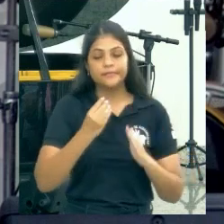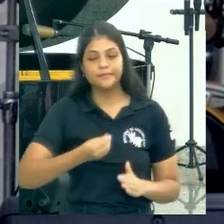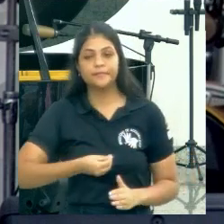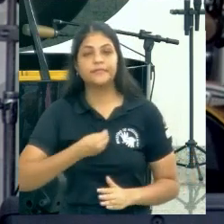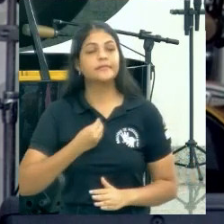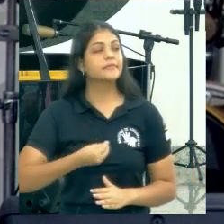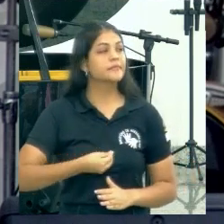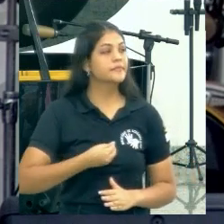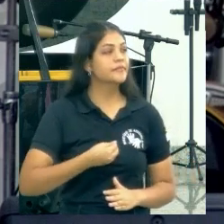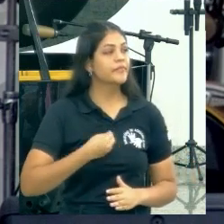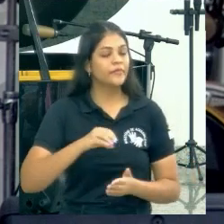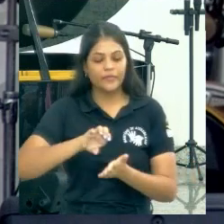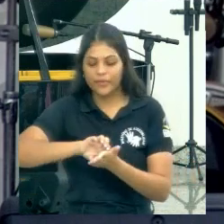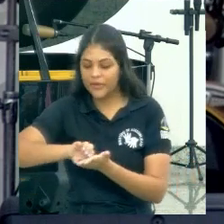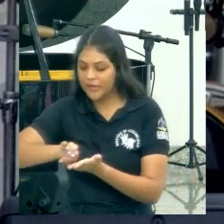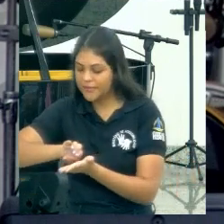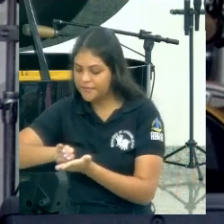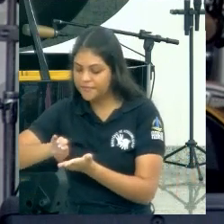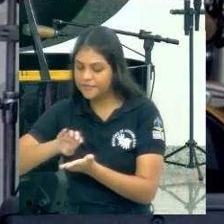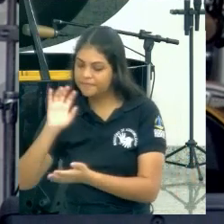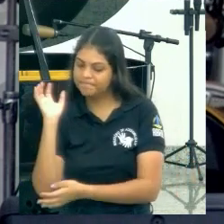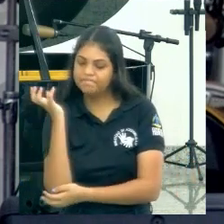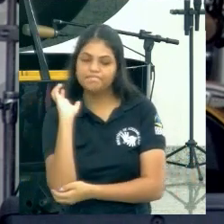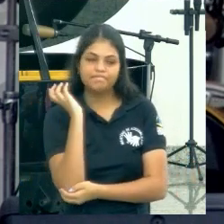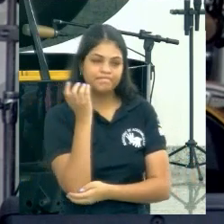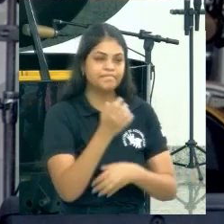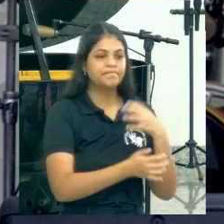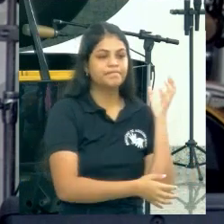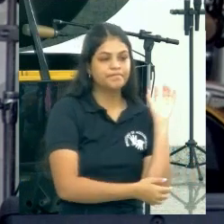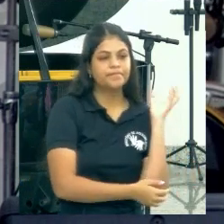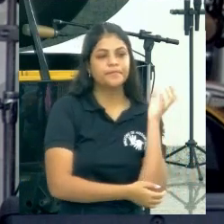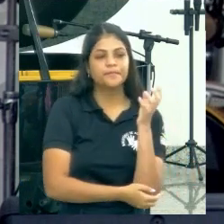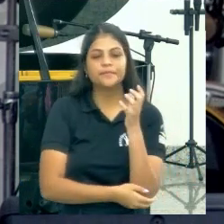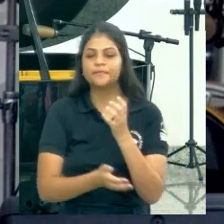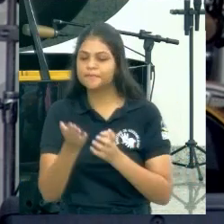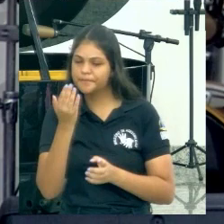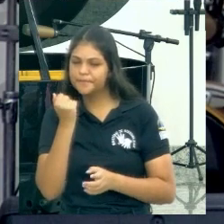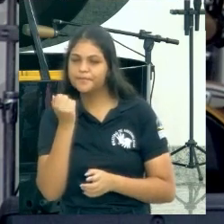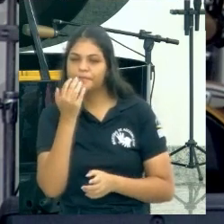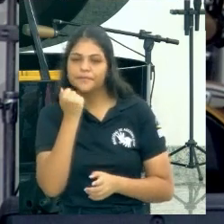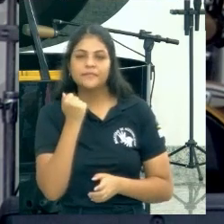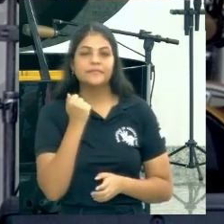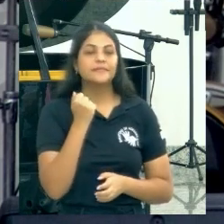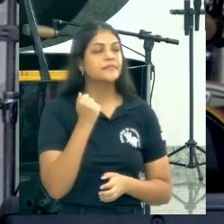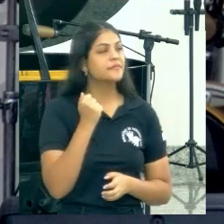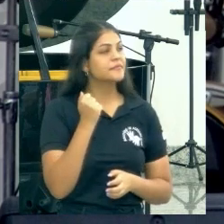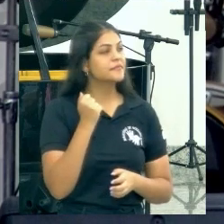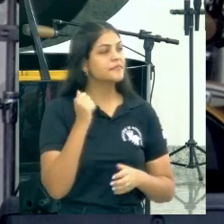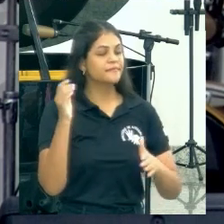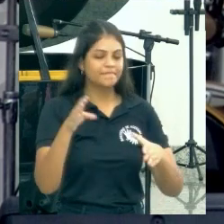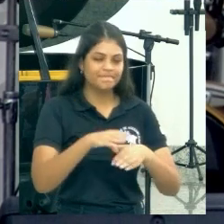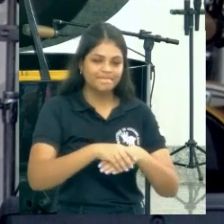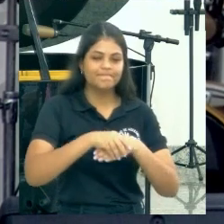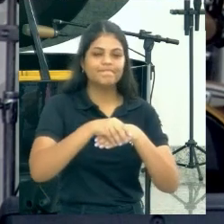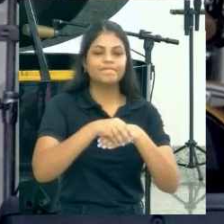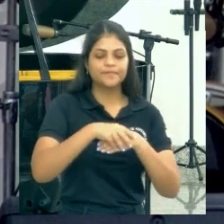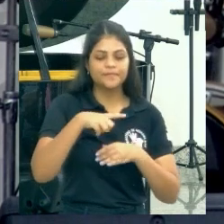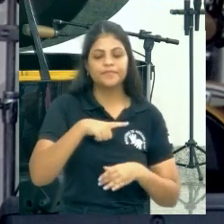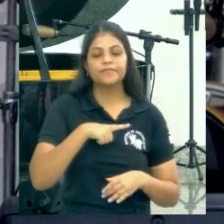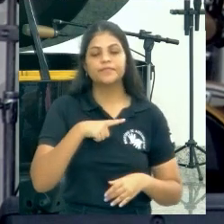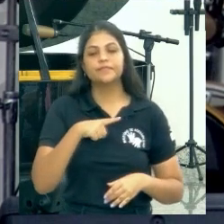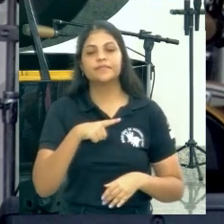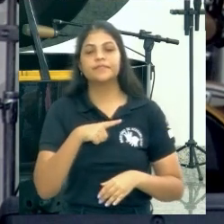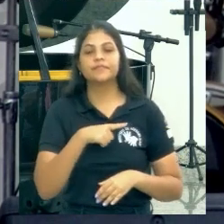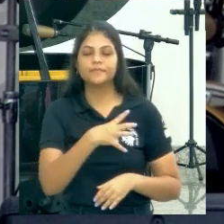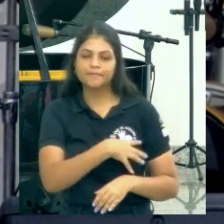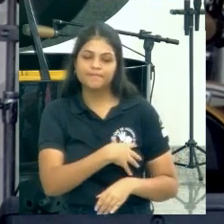nelas. Plantem jardins e comam dos seus frutos. Casem-se e tenham filhos